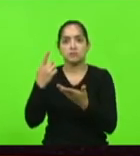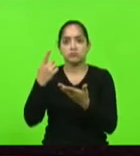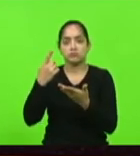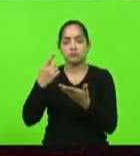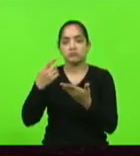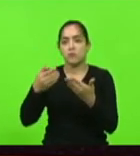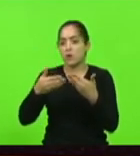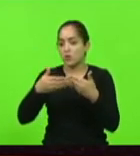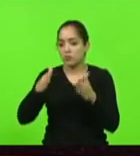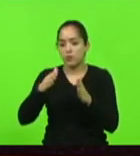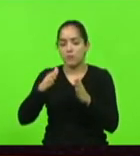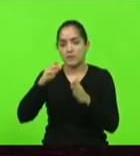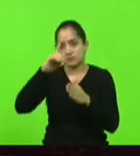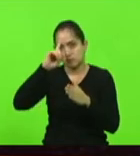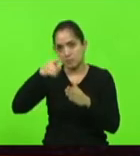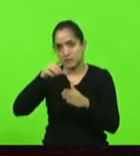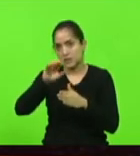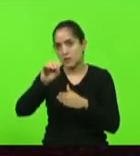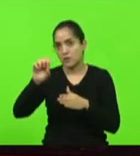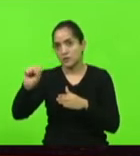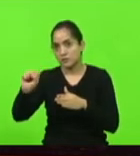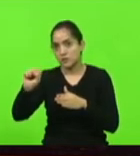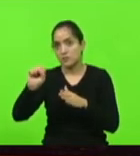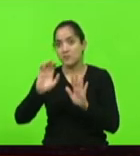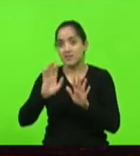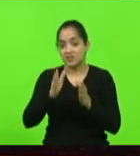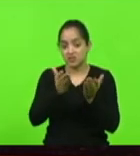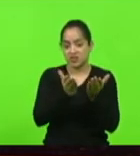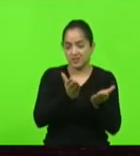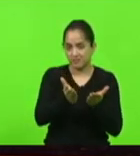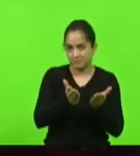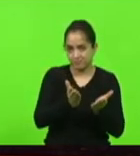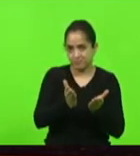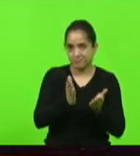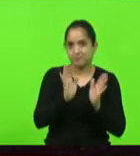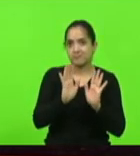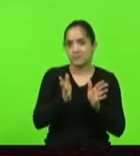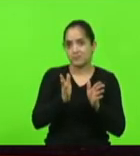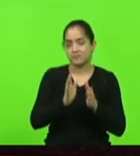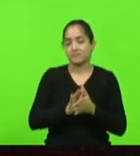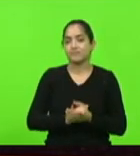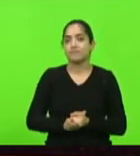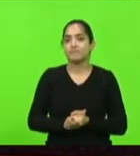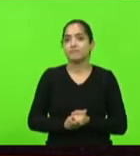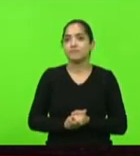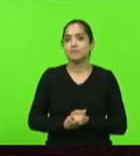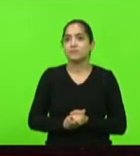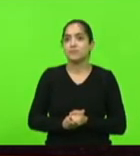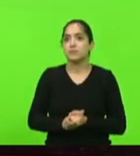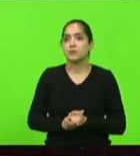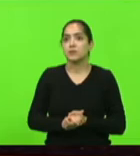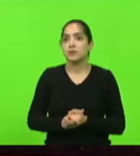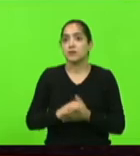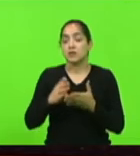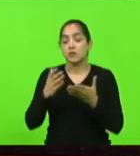a ordem de serviço, porque a licitação ela já está feita por metro quadrado. Então, foi